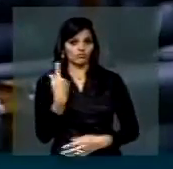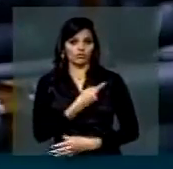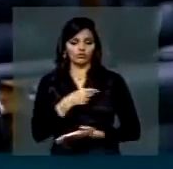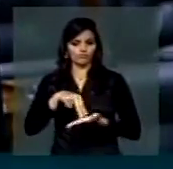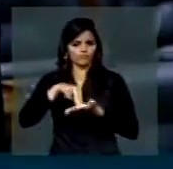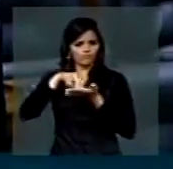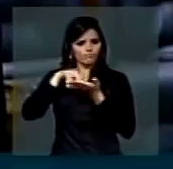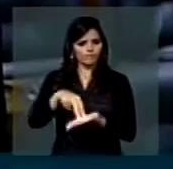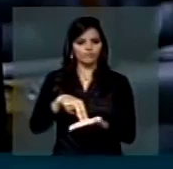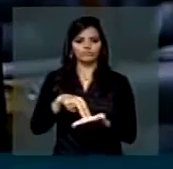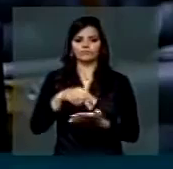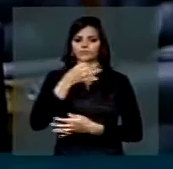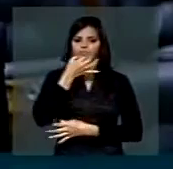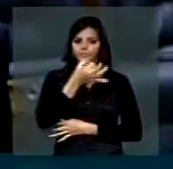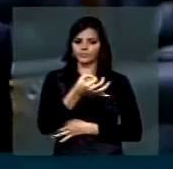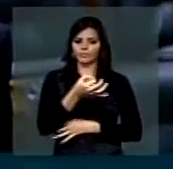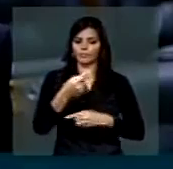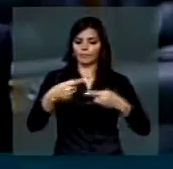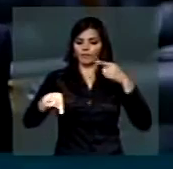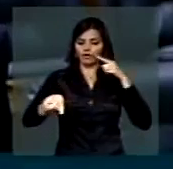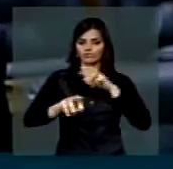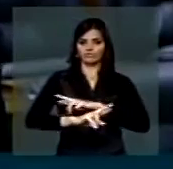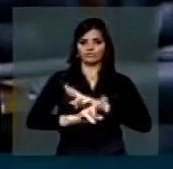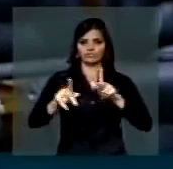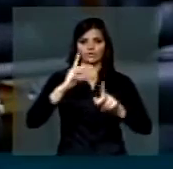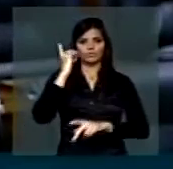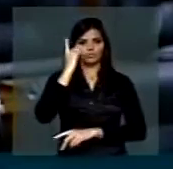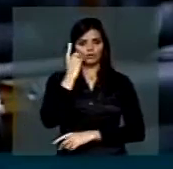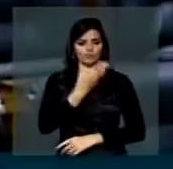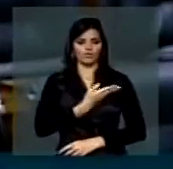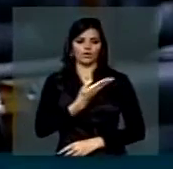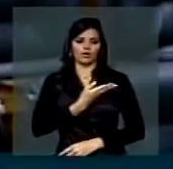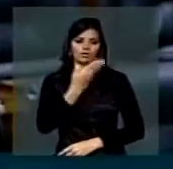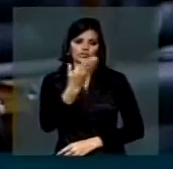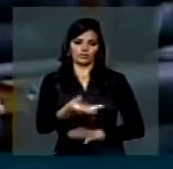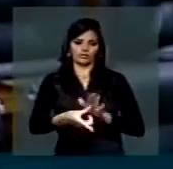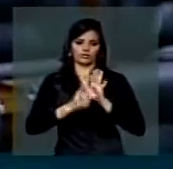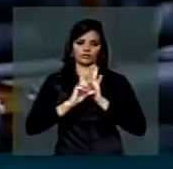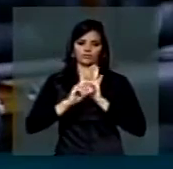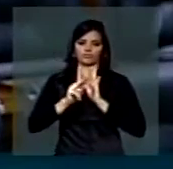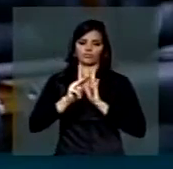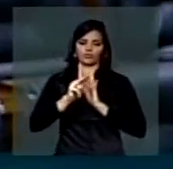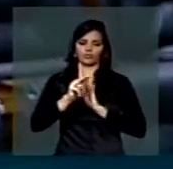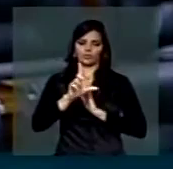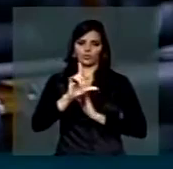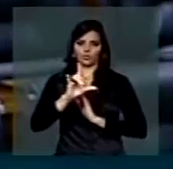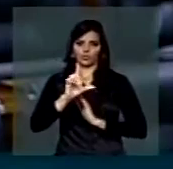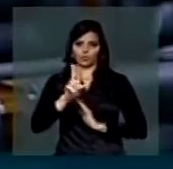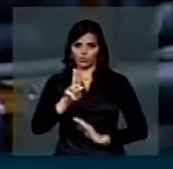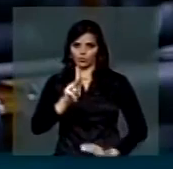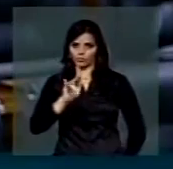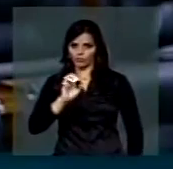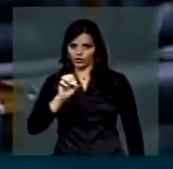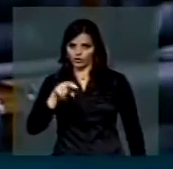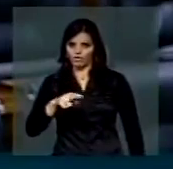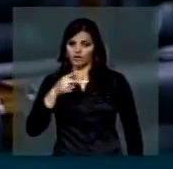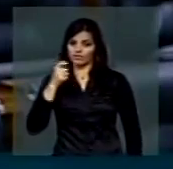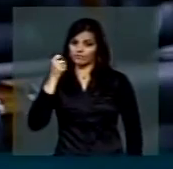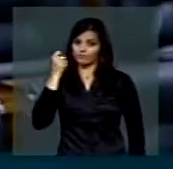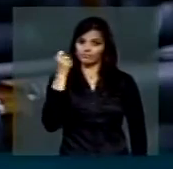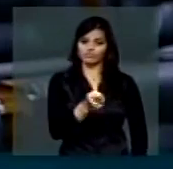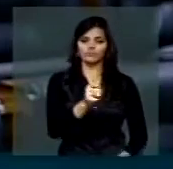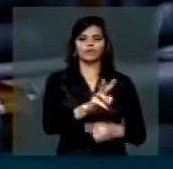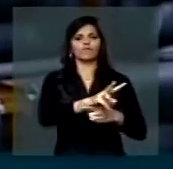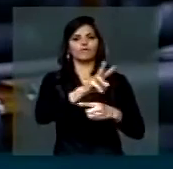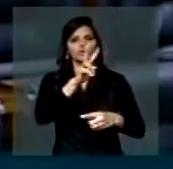firmes, que disse o deputado, meu colega que me antecedeu, o deputado Lupion, nós vamos com toda a firmeza defender o